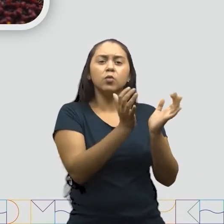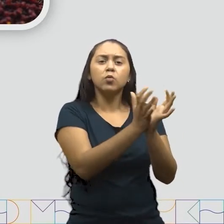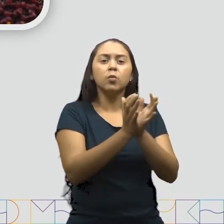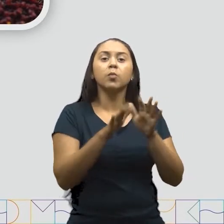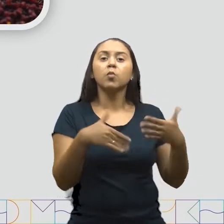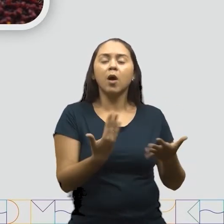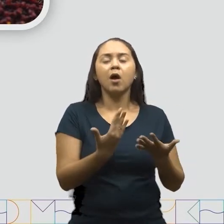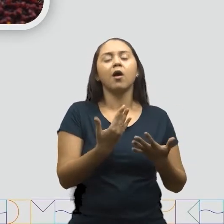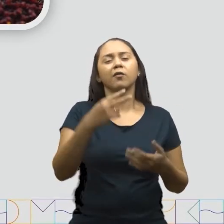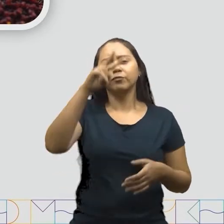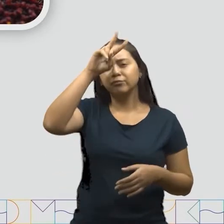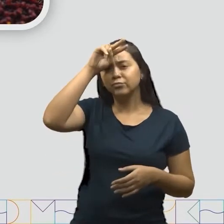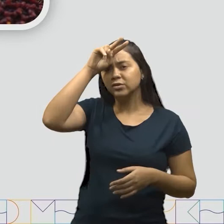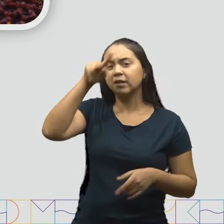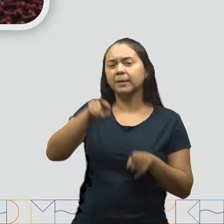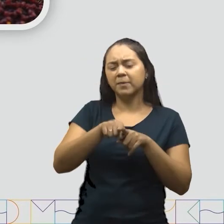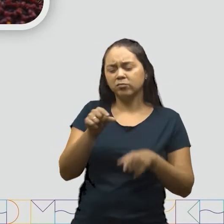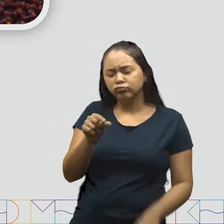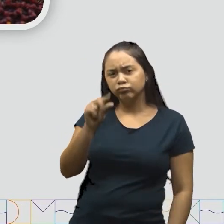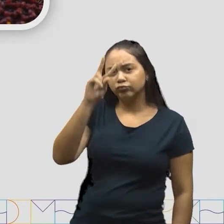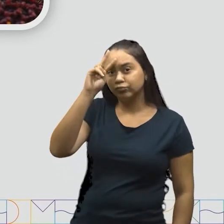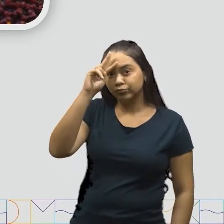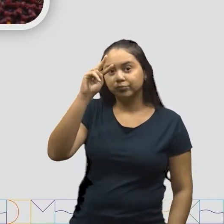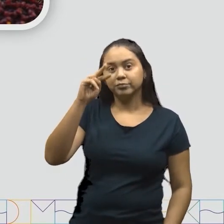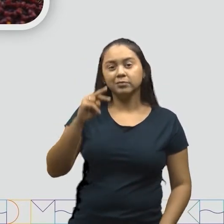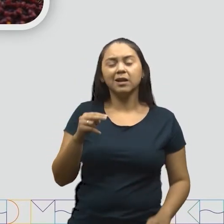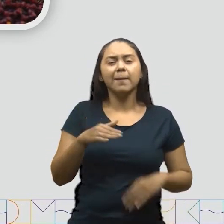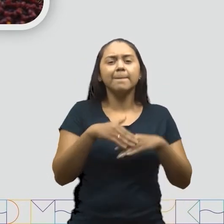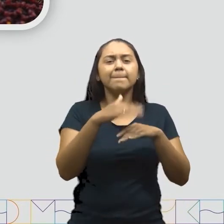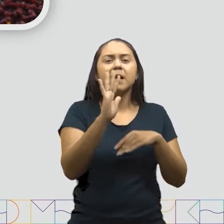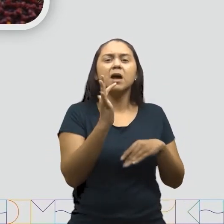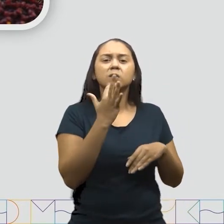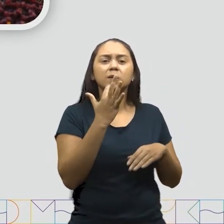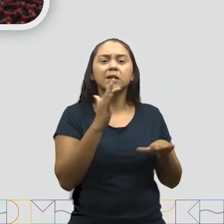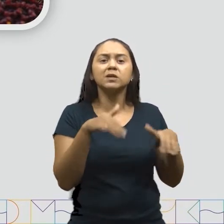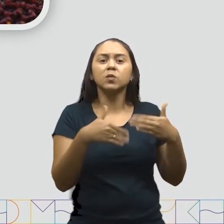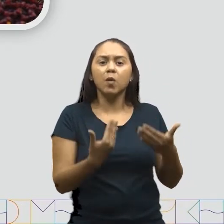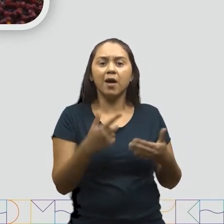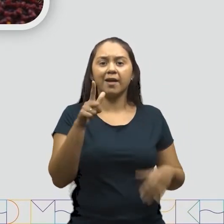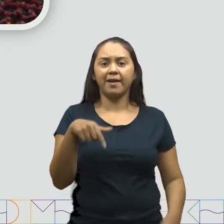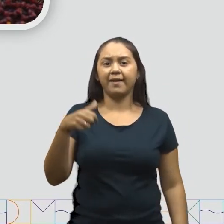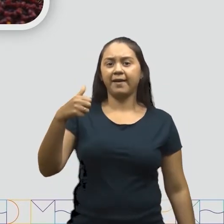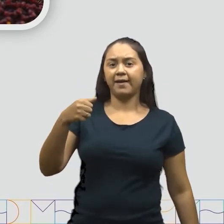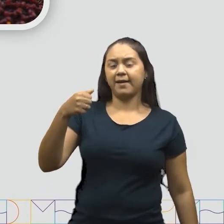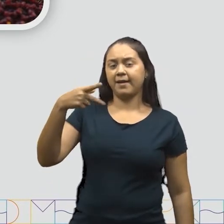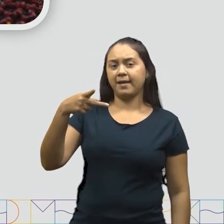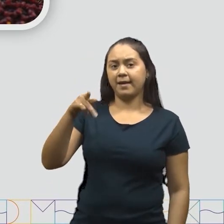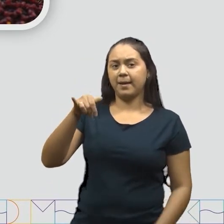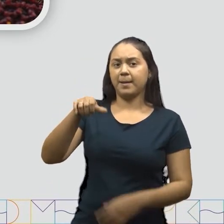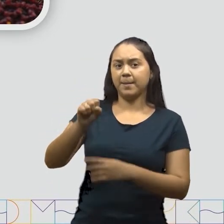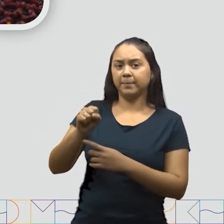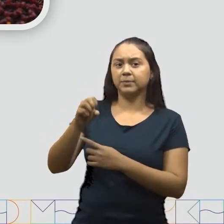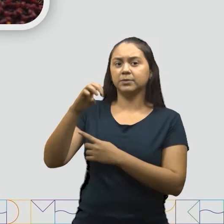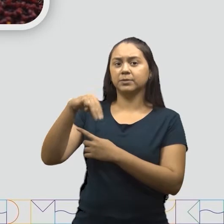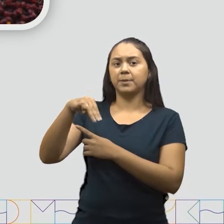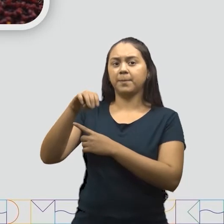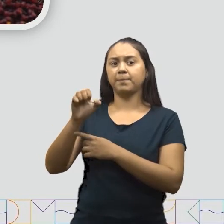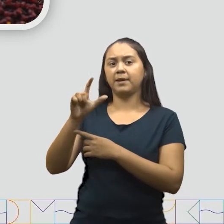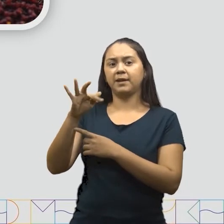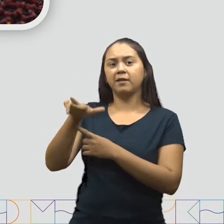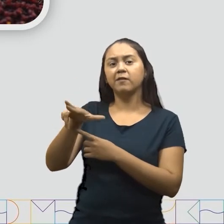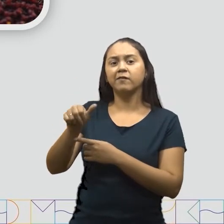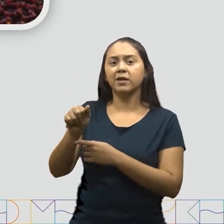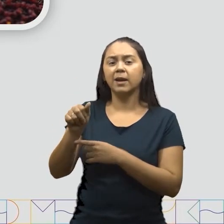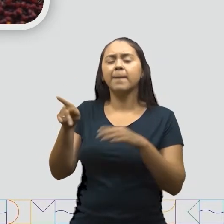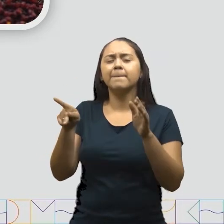vespas e formigas. O representante mais conhecido é a Apis mellifera, oriunda do